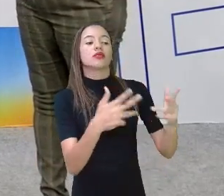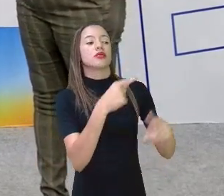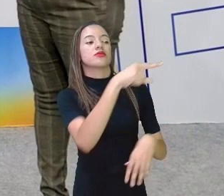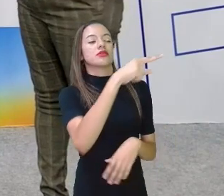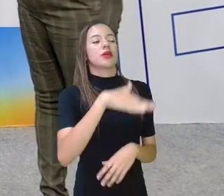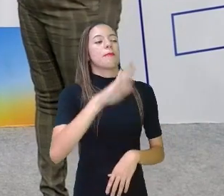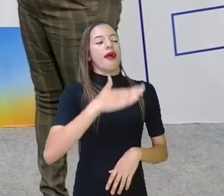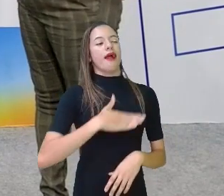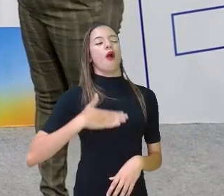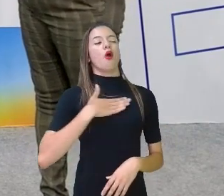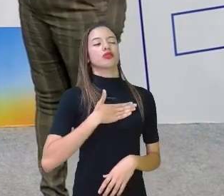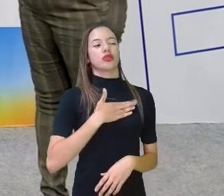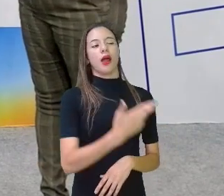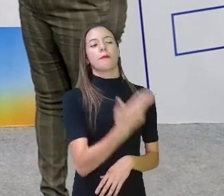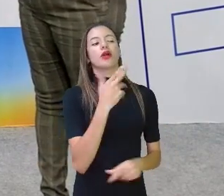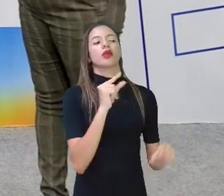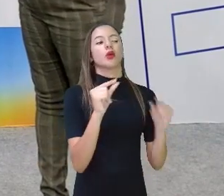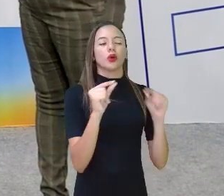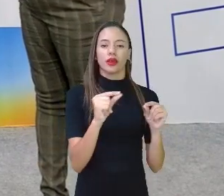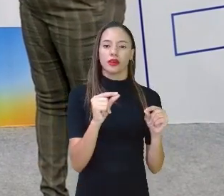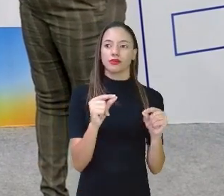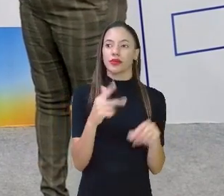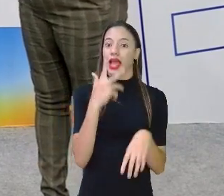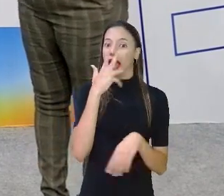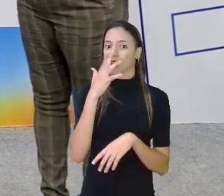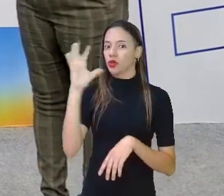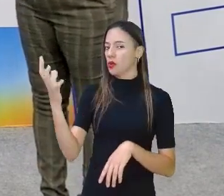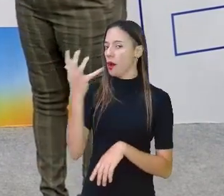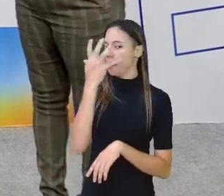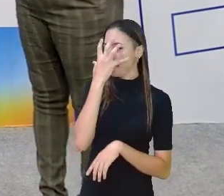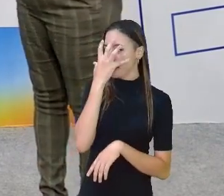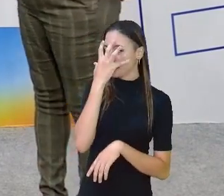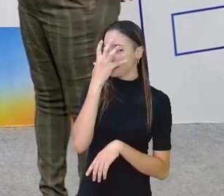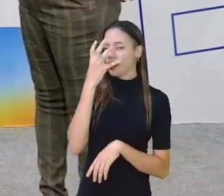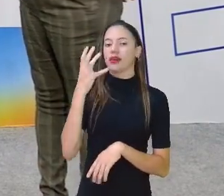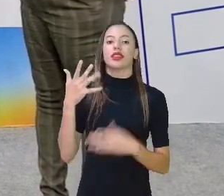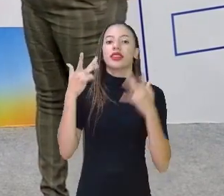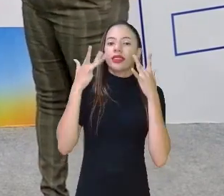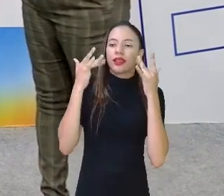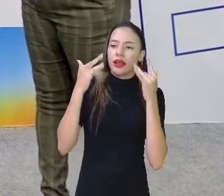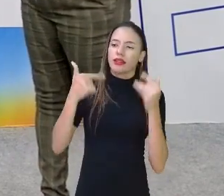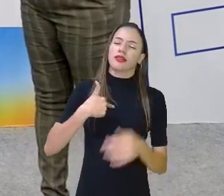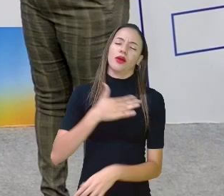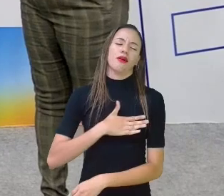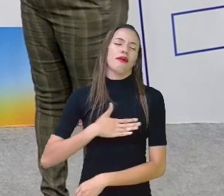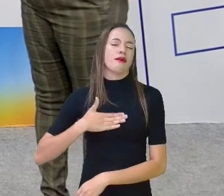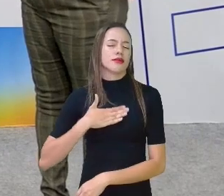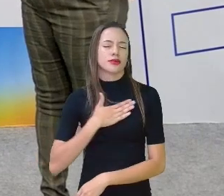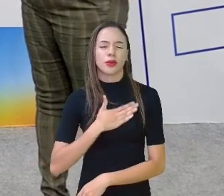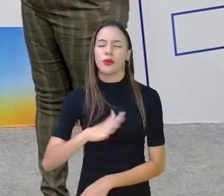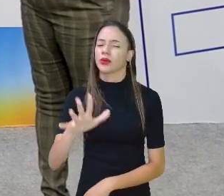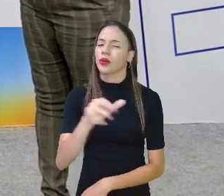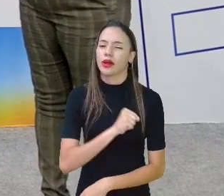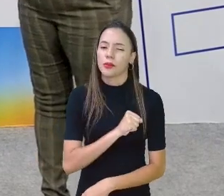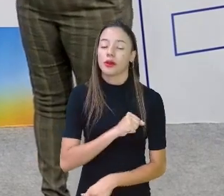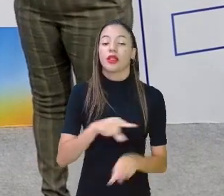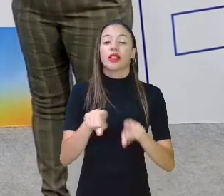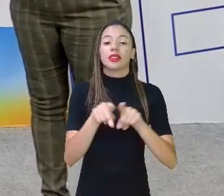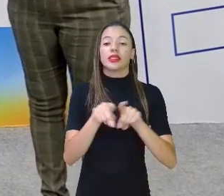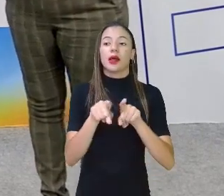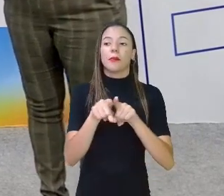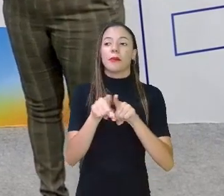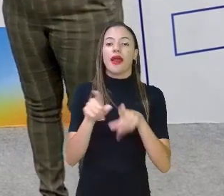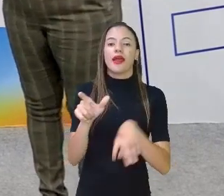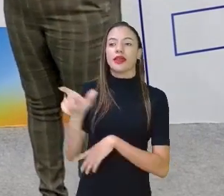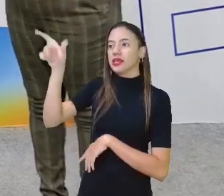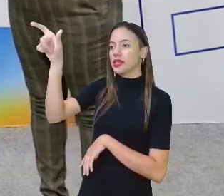mim seria uma das máscaras do teatro, porque eu amo, e uma moça